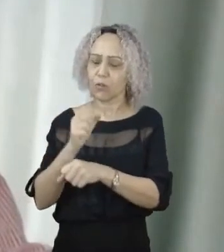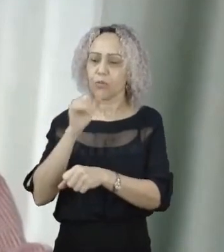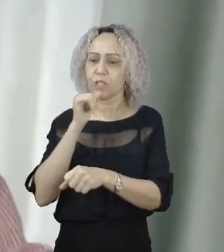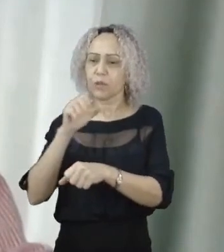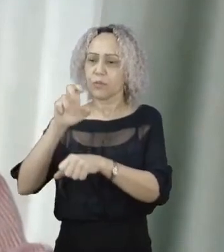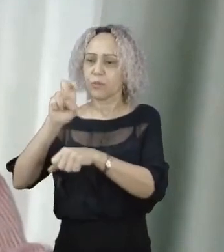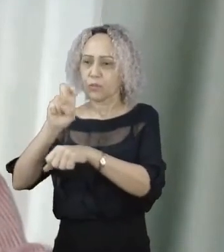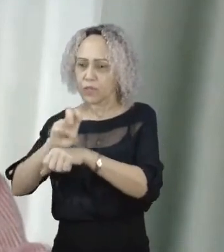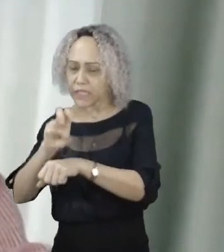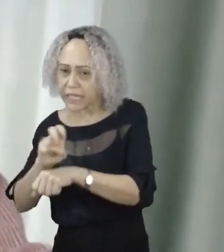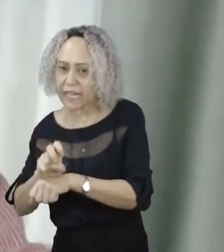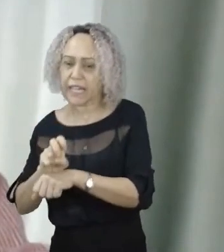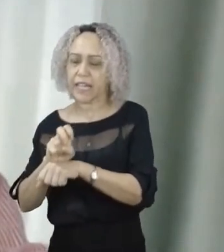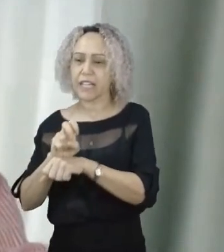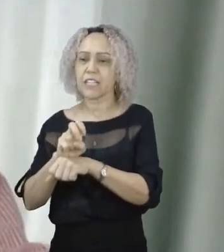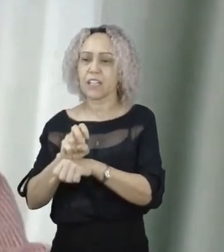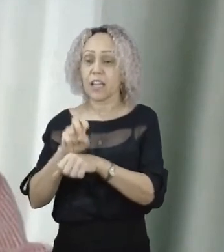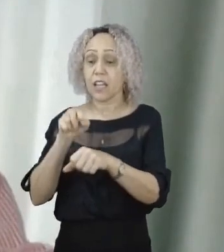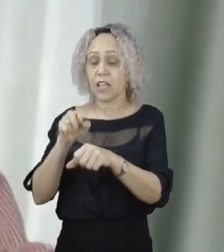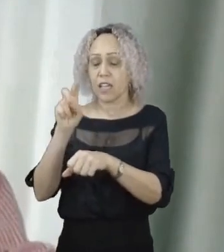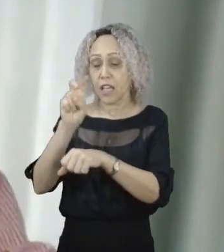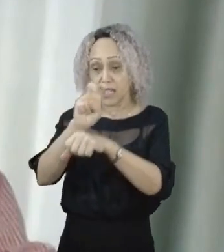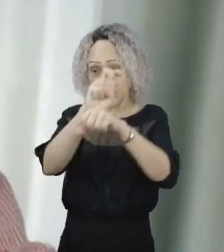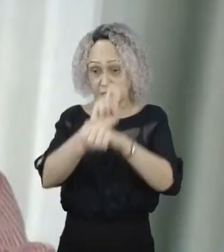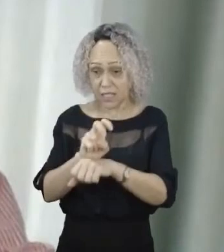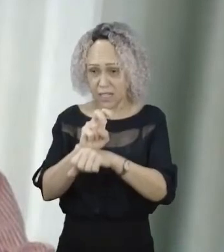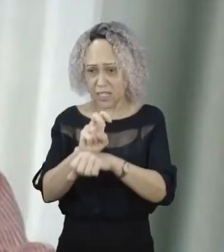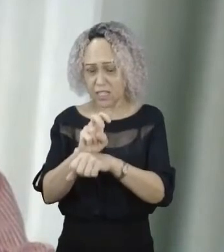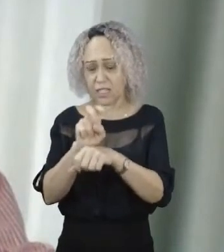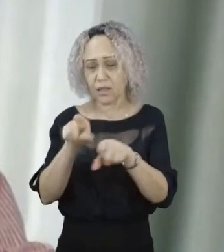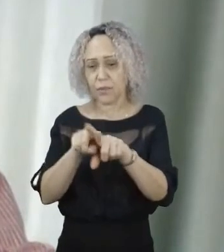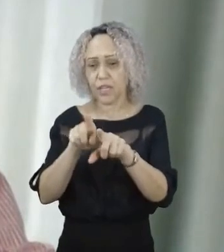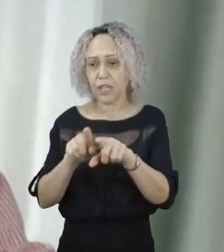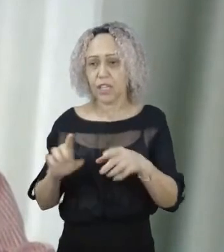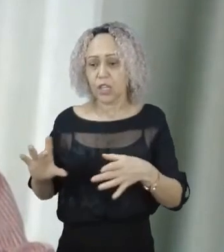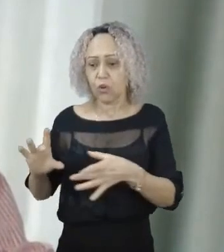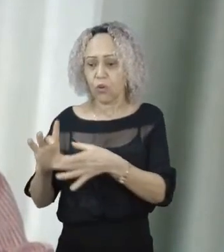se convenia com os municípios, e novas